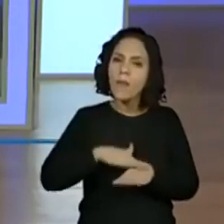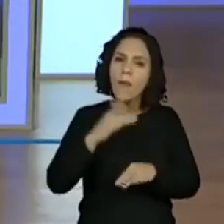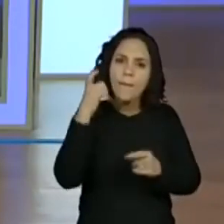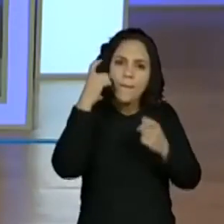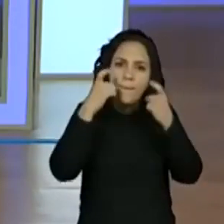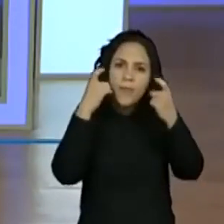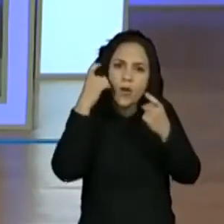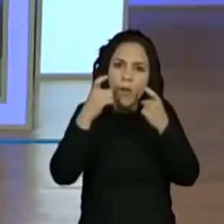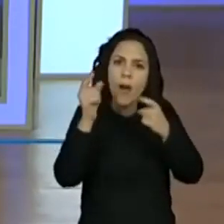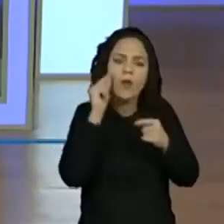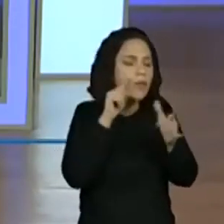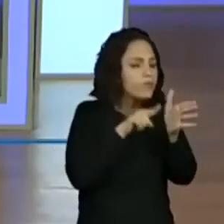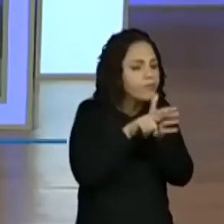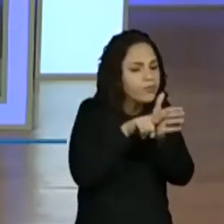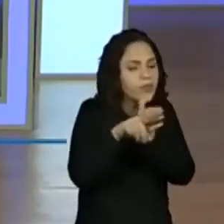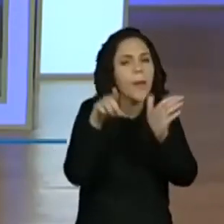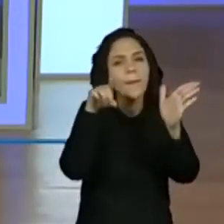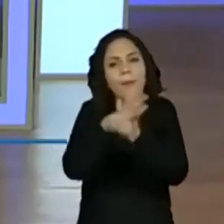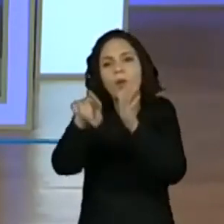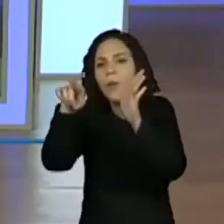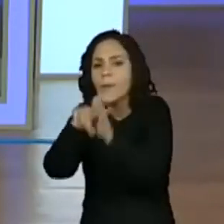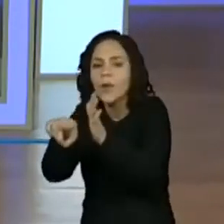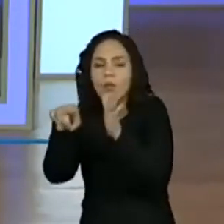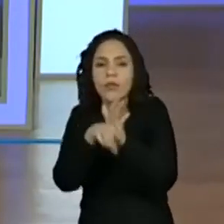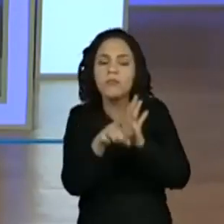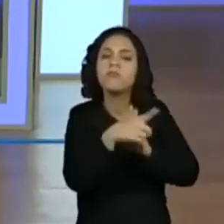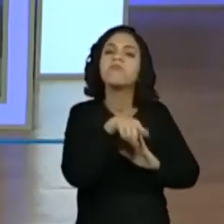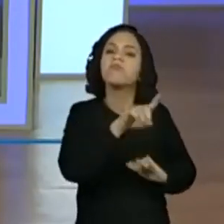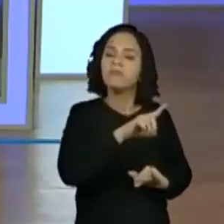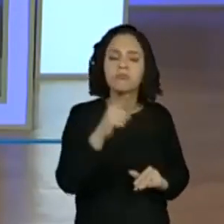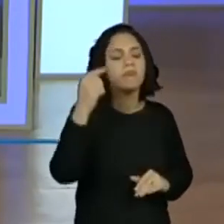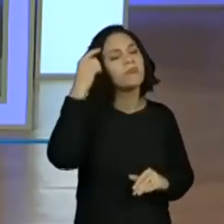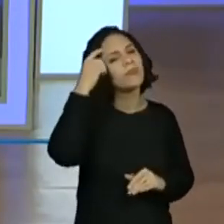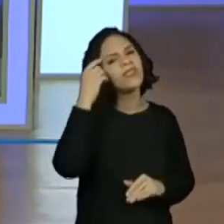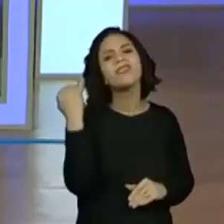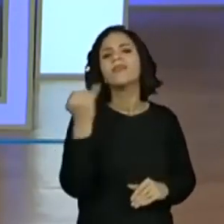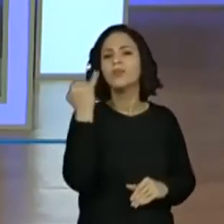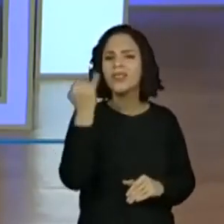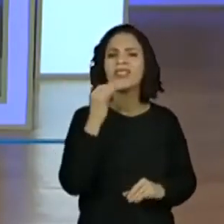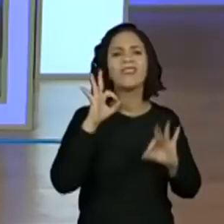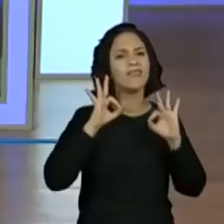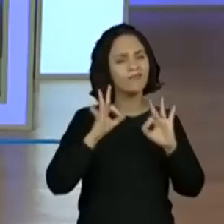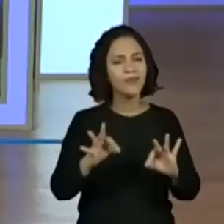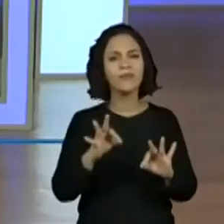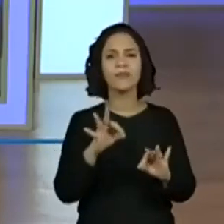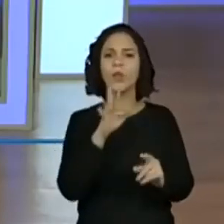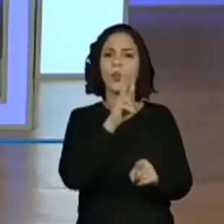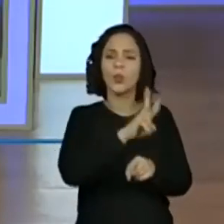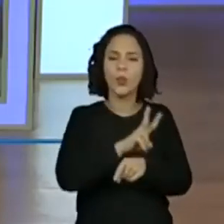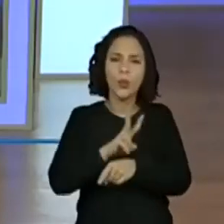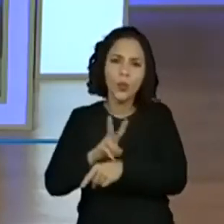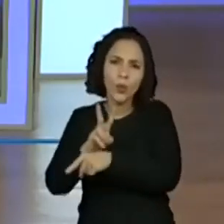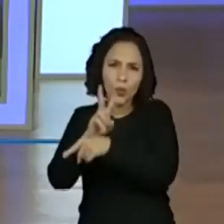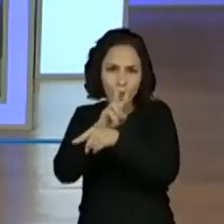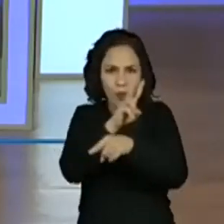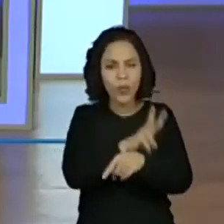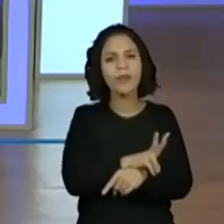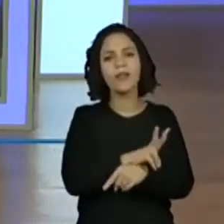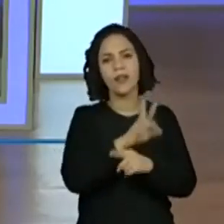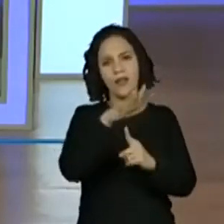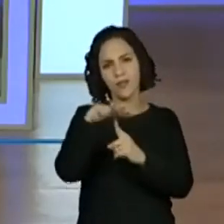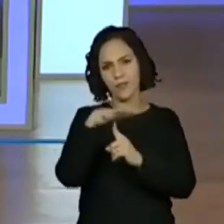uma pesquisa e aumentou o índice de preocupação. O interesse deles, né? Com essa questão isso. ambiental. Acho que agora voltou. Já